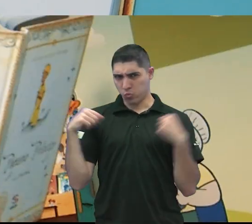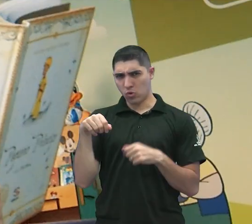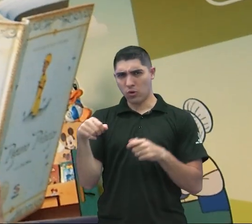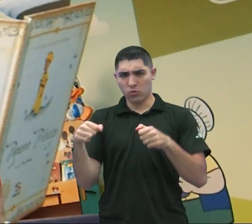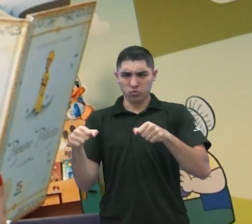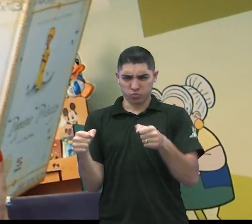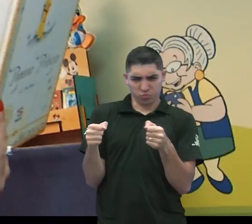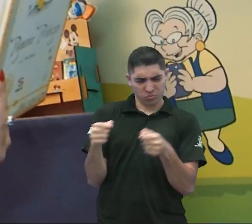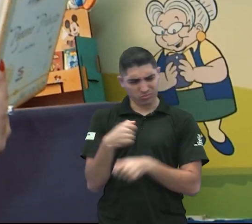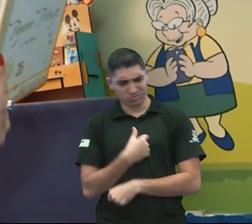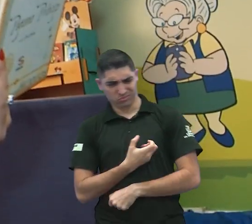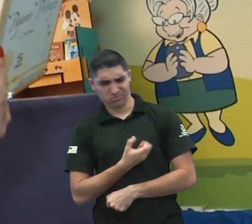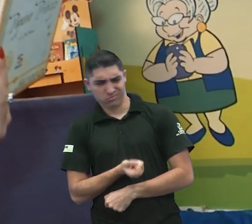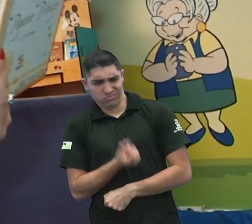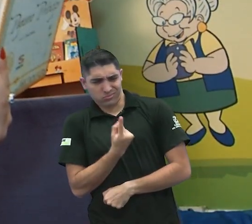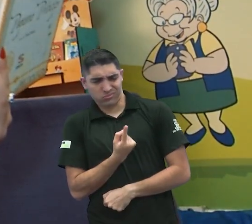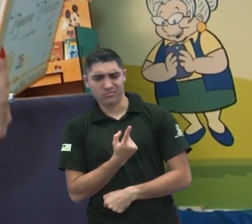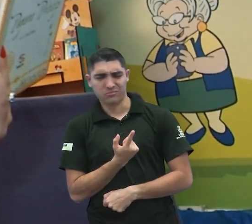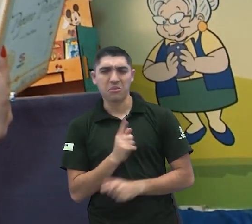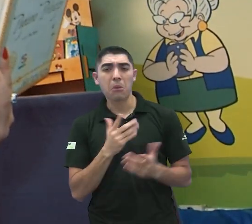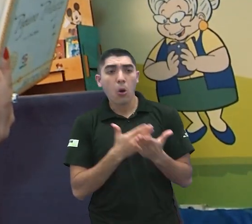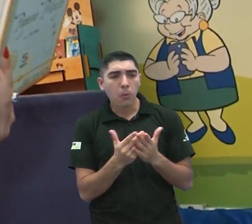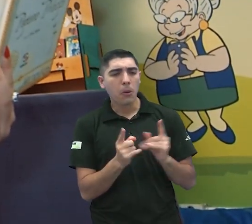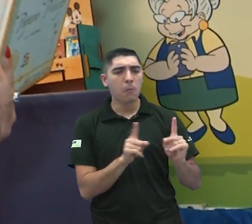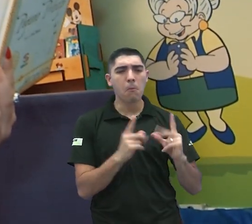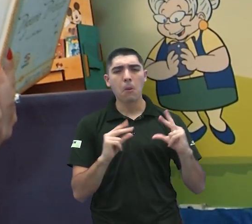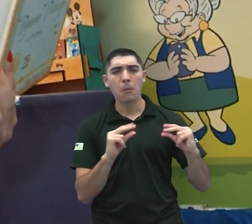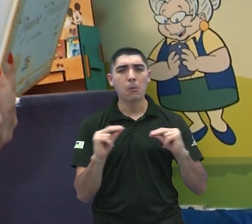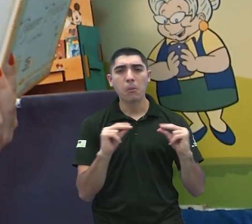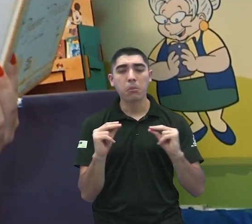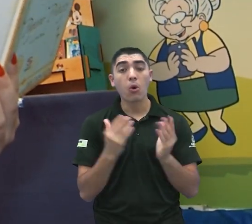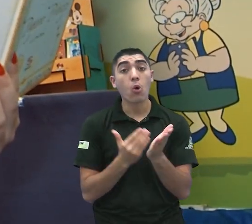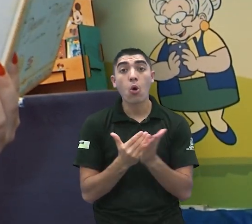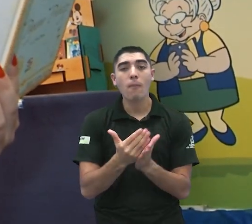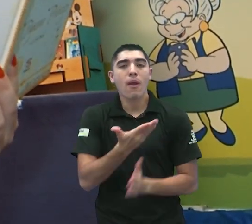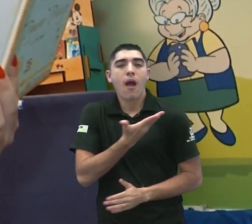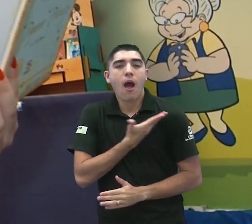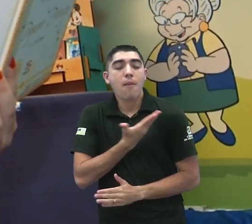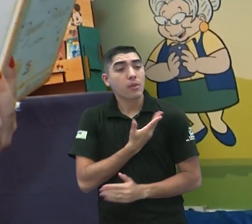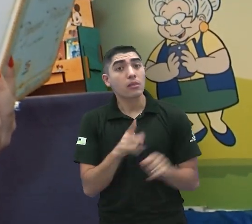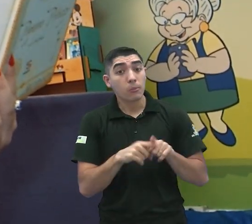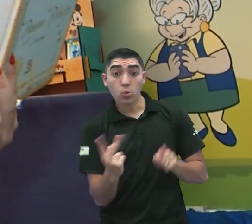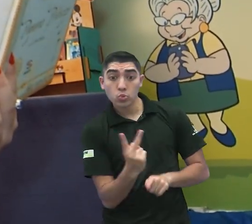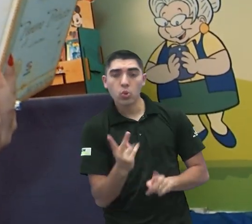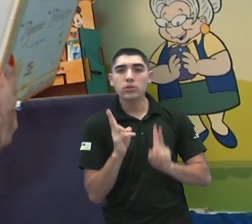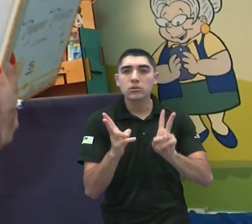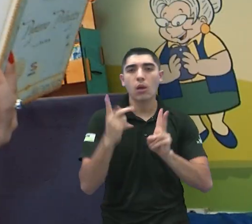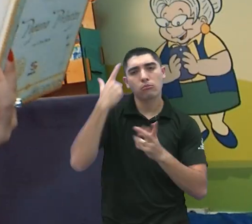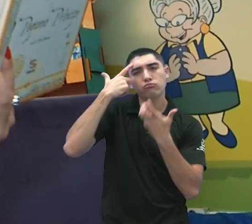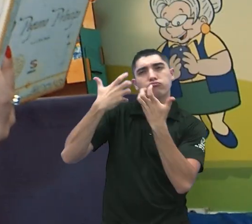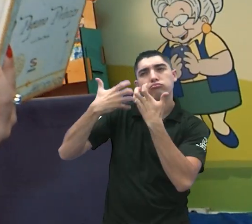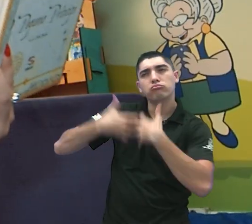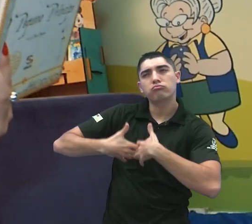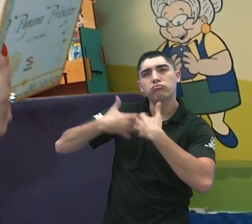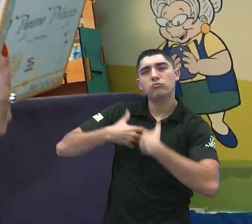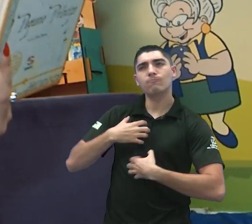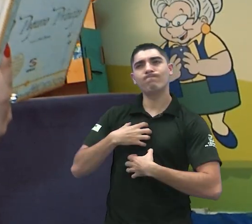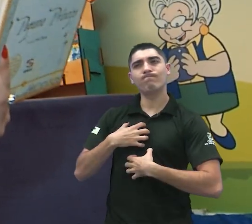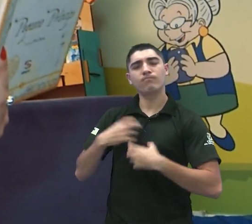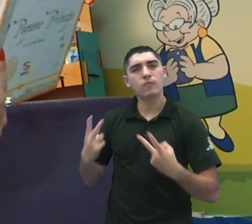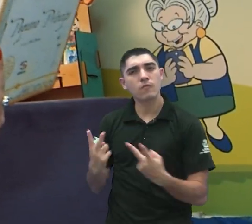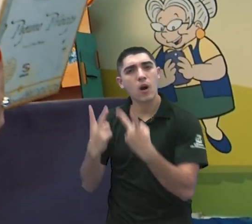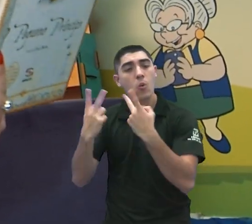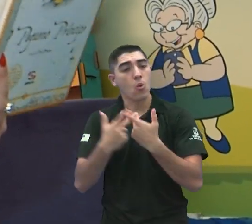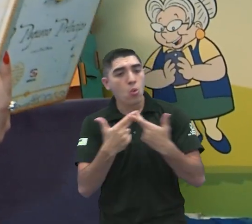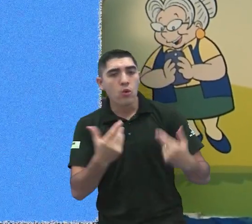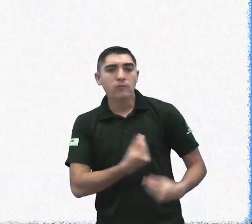não dura muito, porque logo os dois criam uma bela amizade. E em meio a conversas e reflexões, ambos repensam seus valores e encontram um